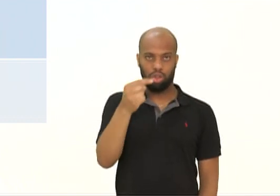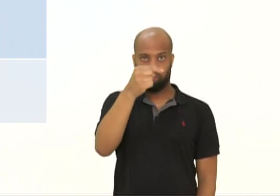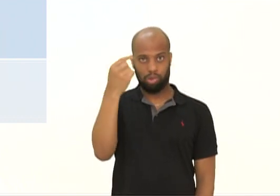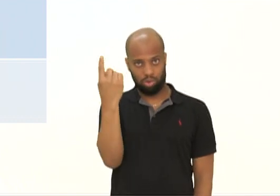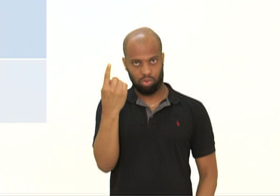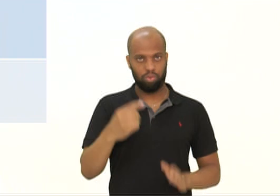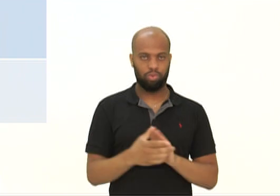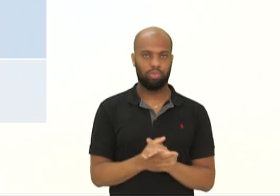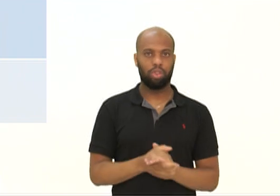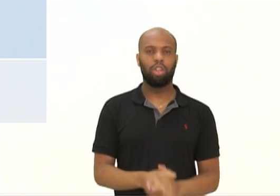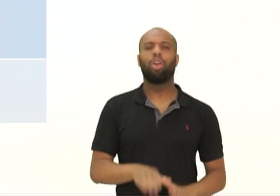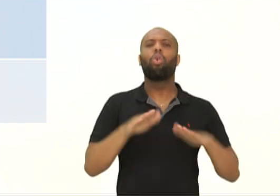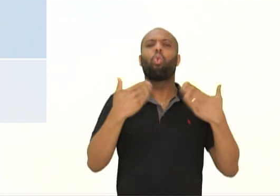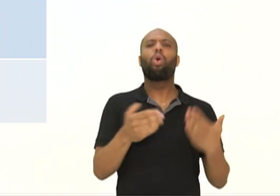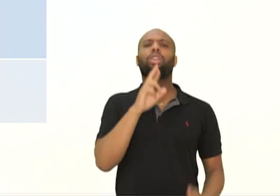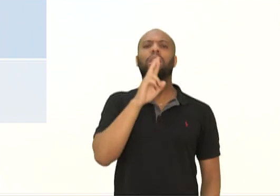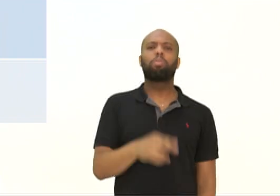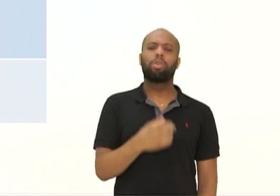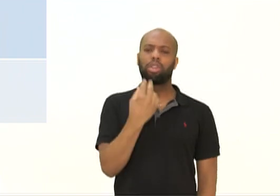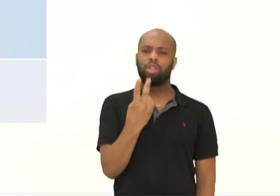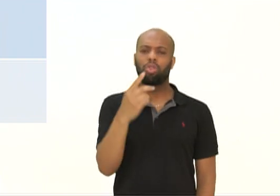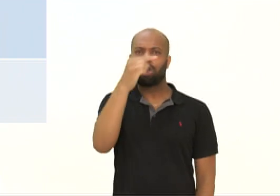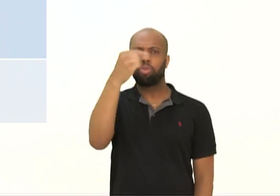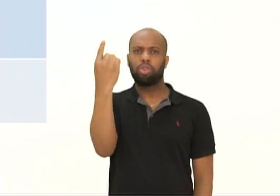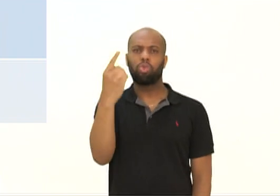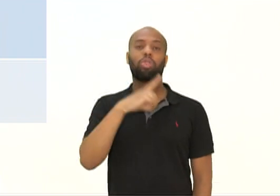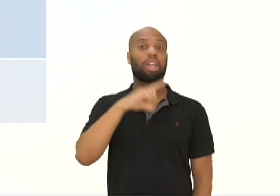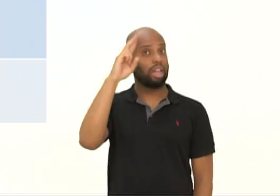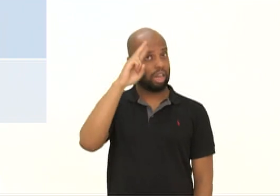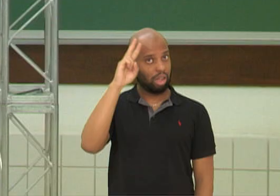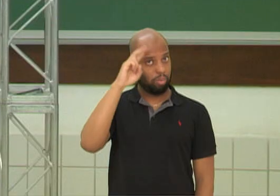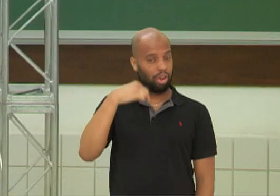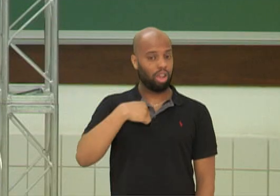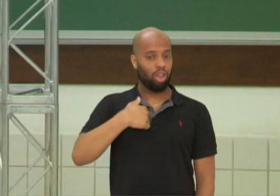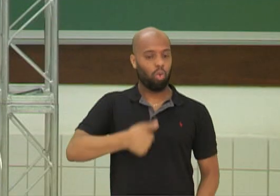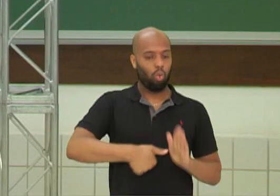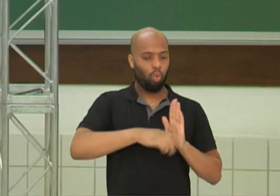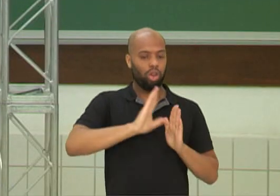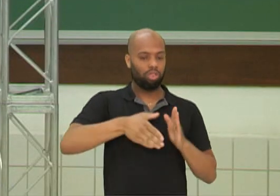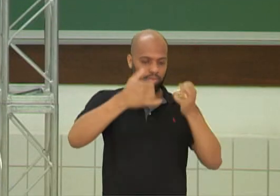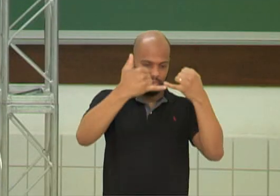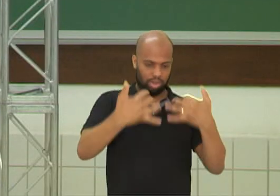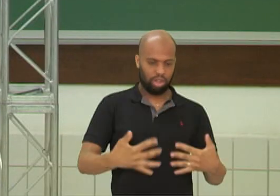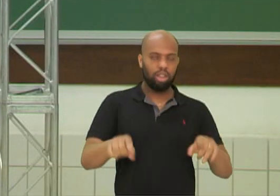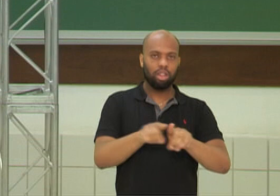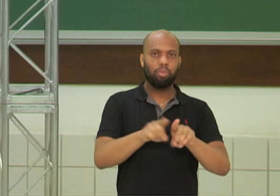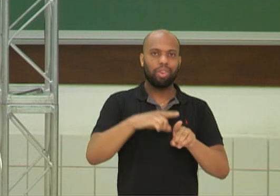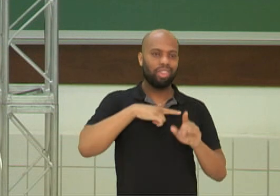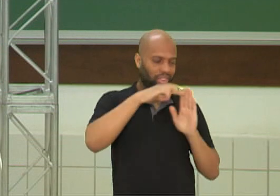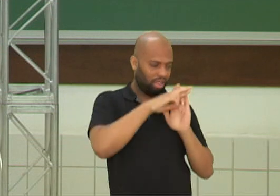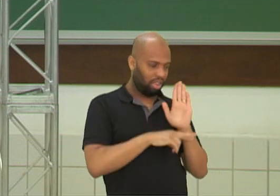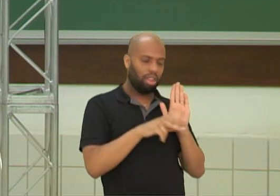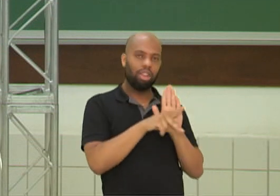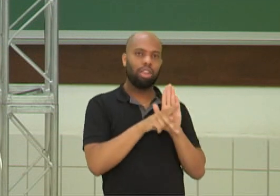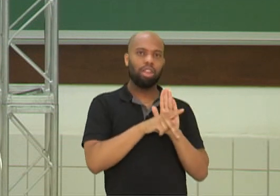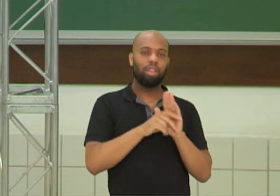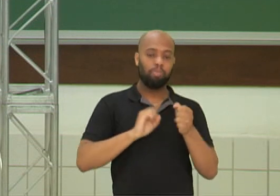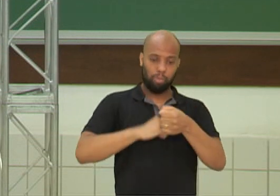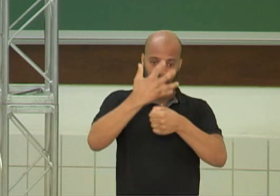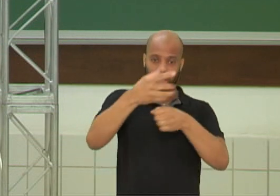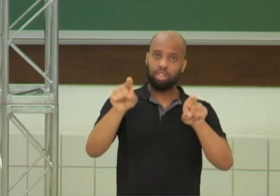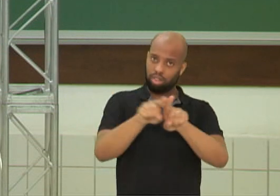1. Quanto é 2 elevado a menos 1? Aqui você tem que lembrar, o professor já falou em outras aulas, das propriedades de potenciação,